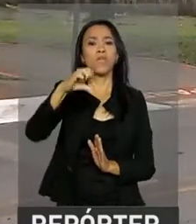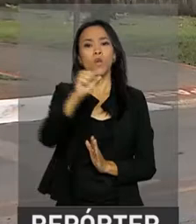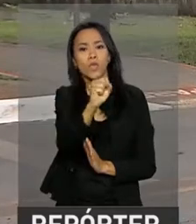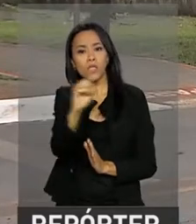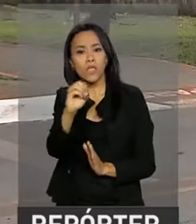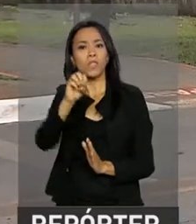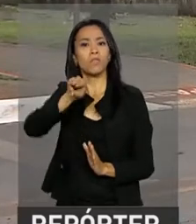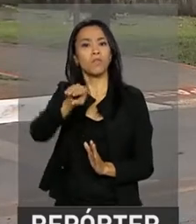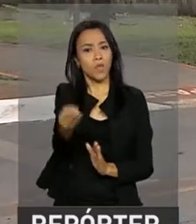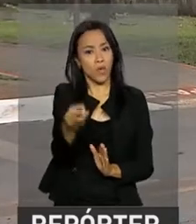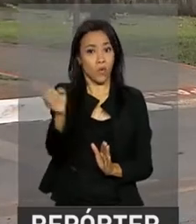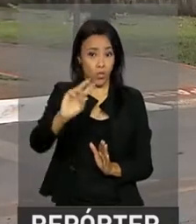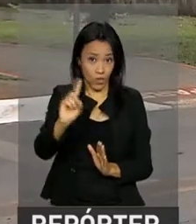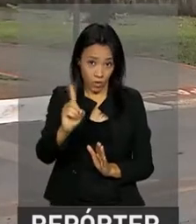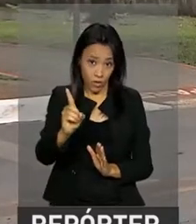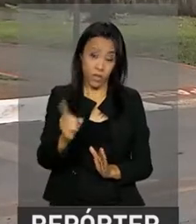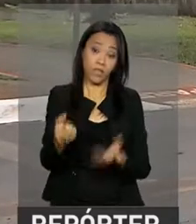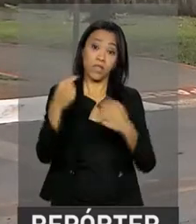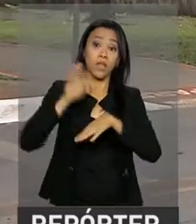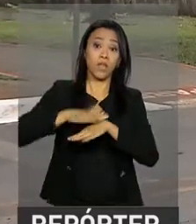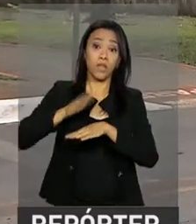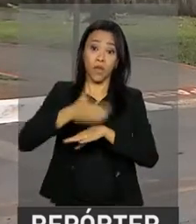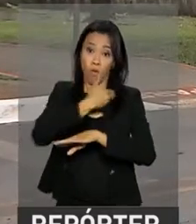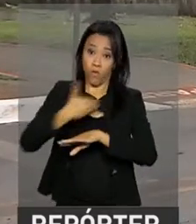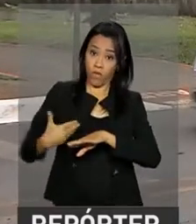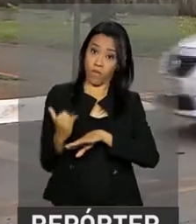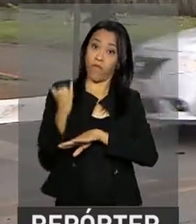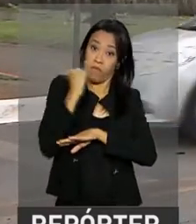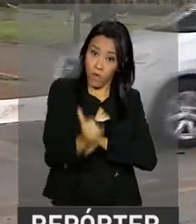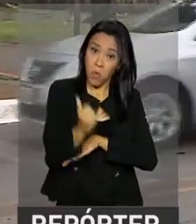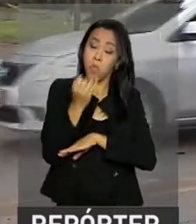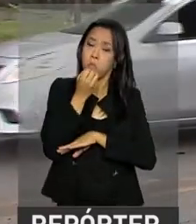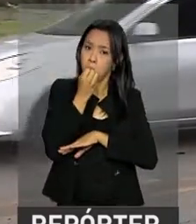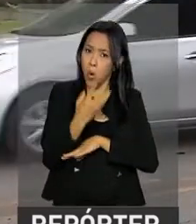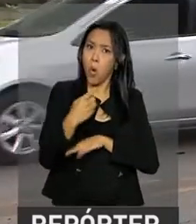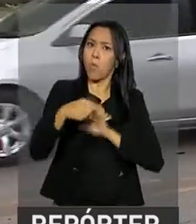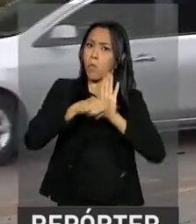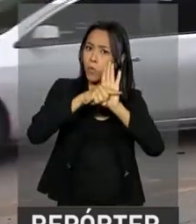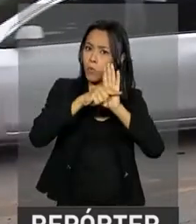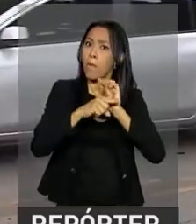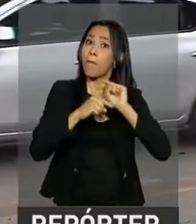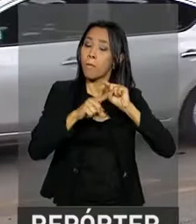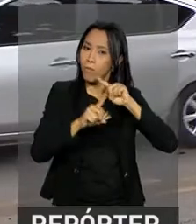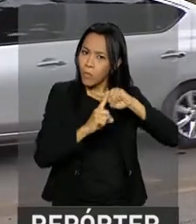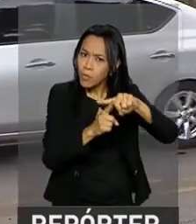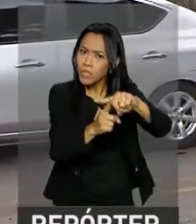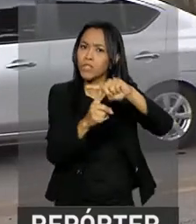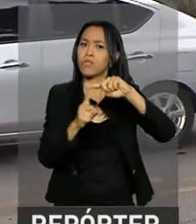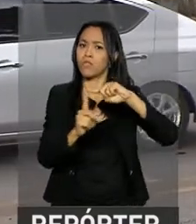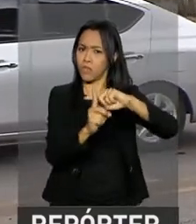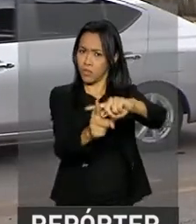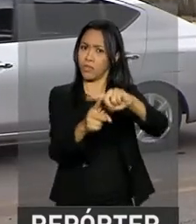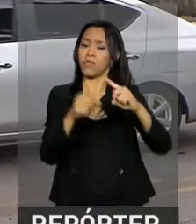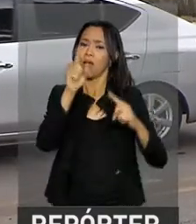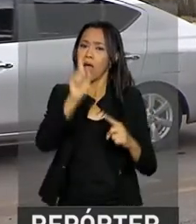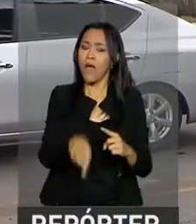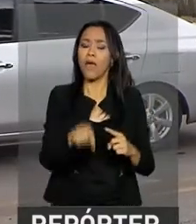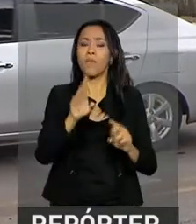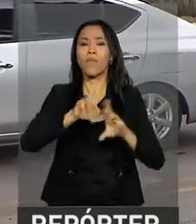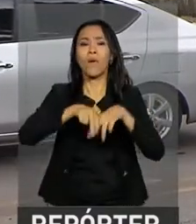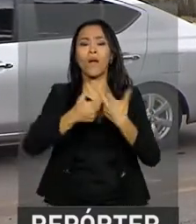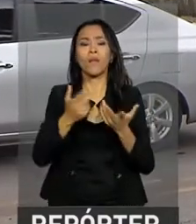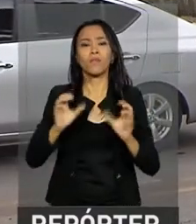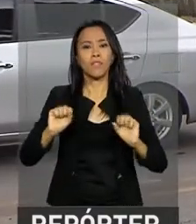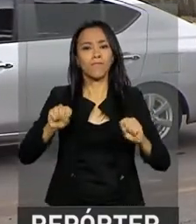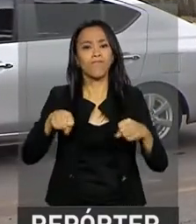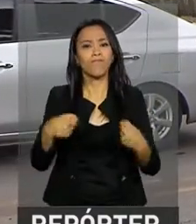800 milhões de dólares. Segundo o governo, o resultado positivo da balança comercial foi influenciado pela recuperação do